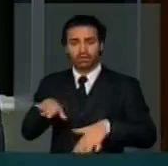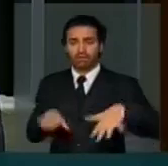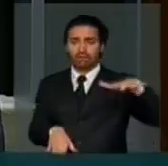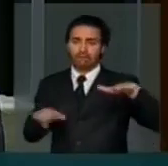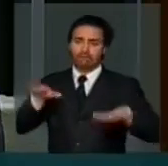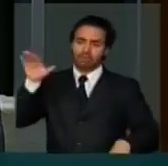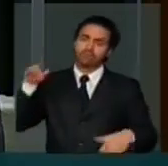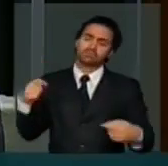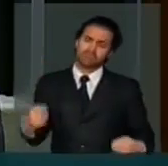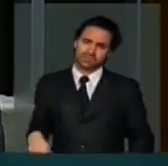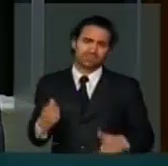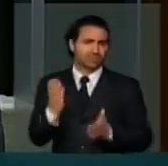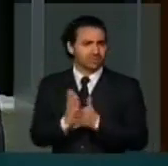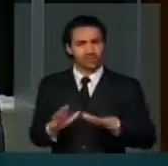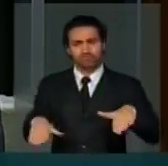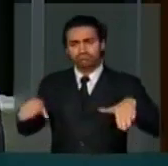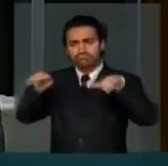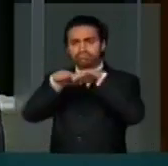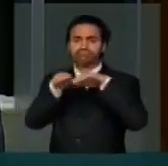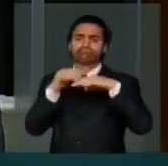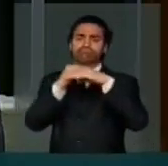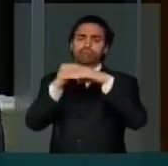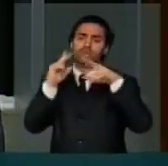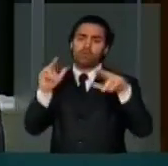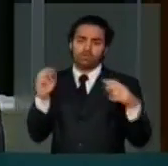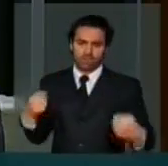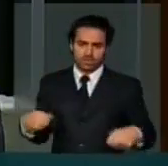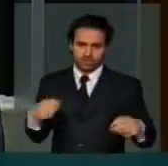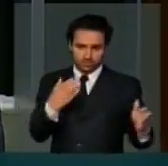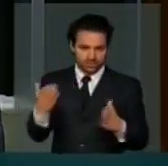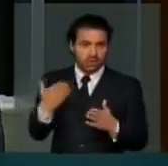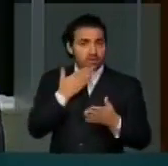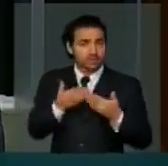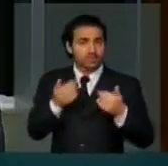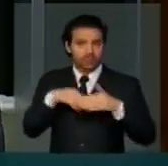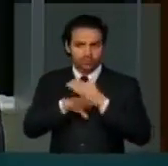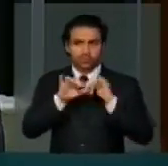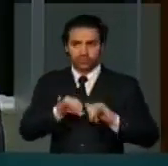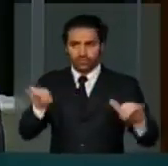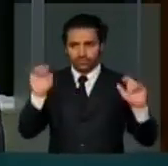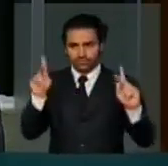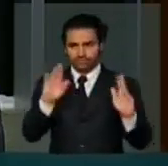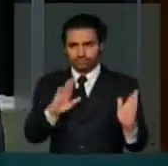Então, quero aqui registrar e pedir que divulgue nos meios de comunicação desta casa. Obrigado.